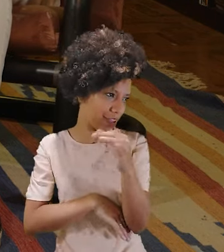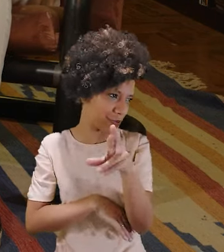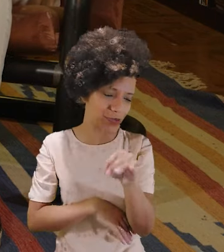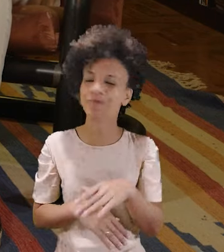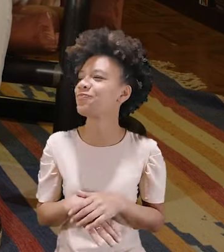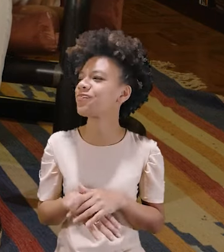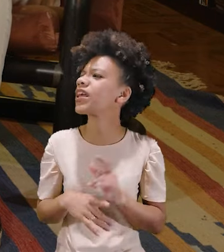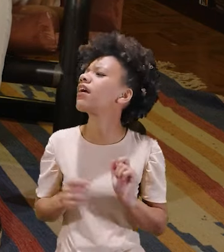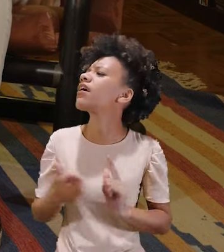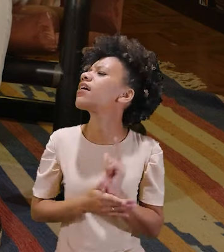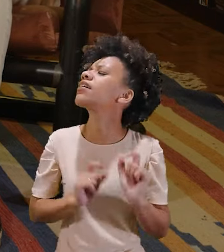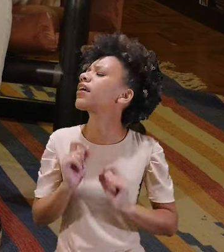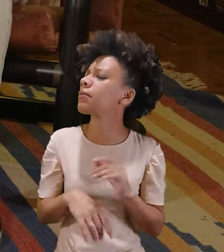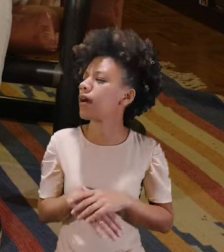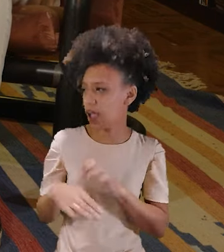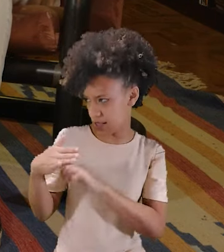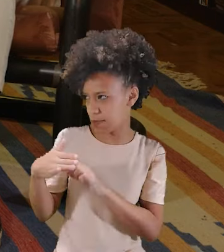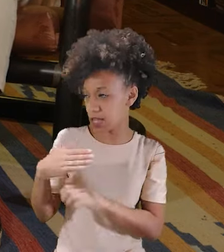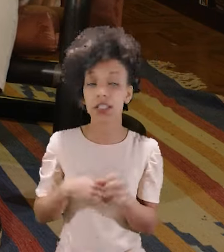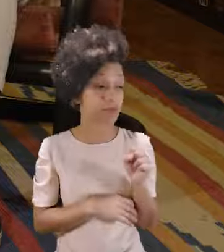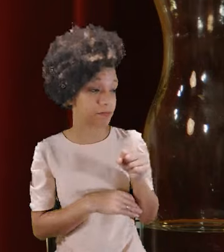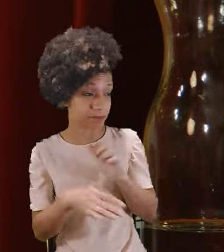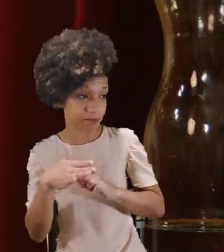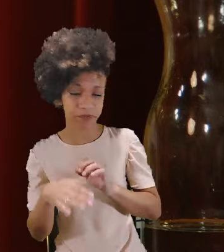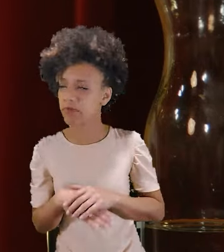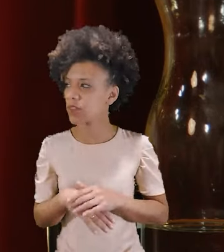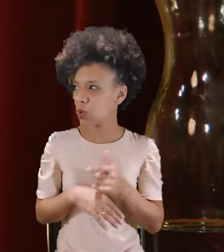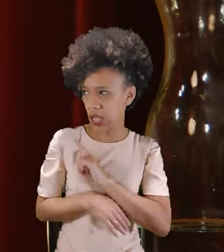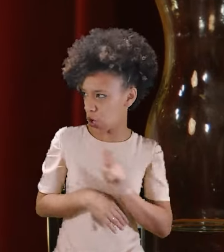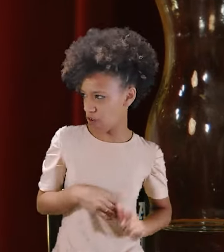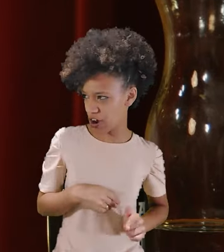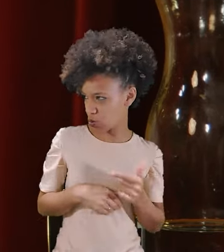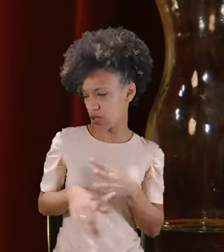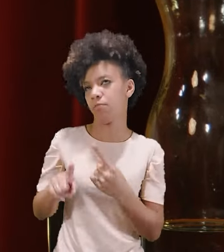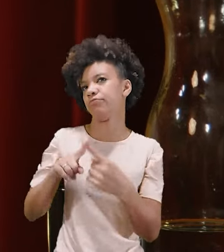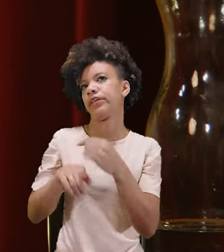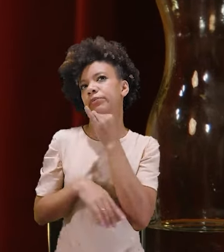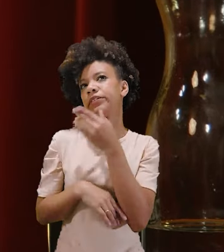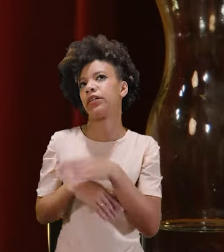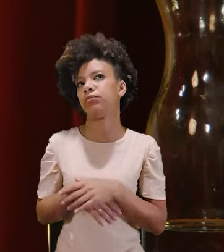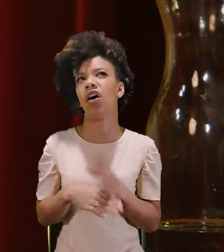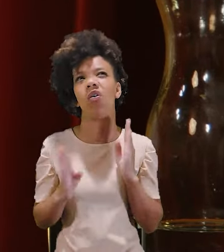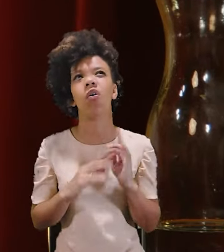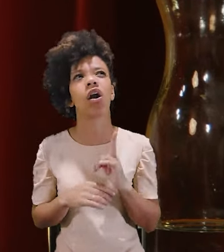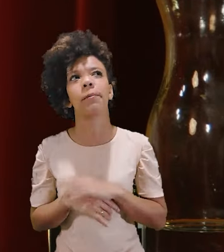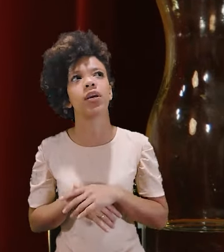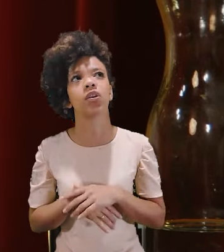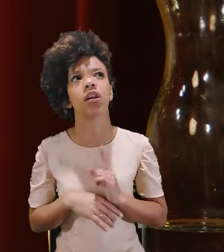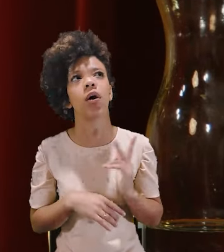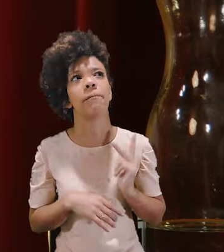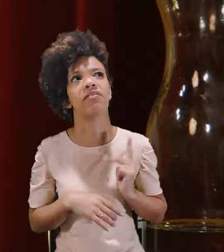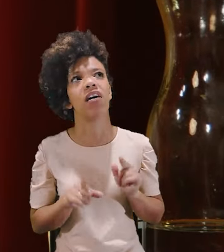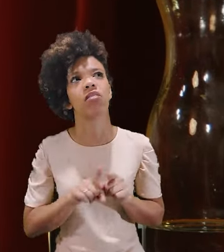acho que é para ajustar o salário também paga salário ações empresas só essas companhias você não ganha pelo governo existe precinho o caminhão camioneta também não